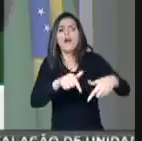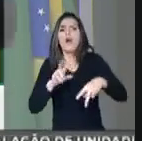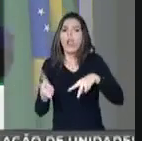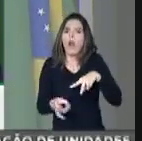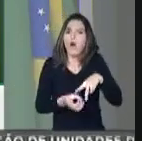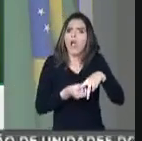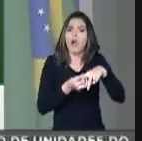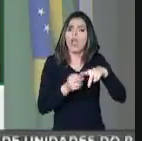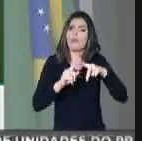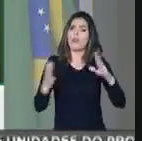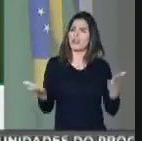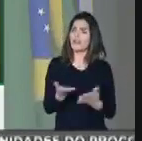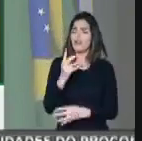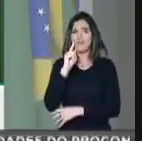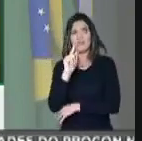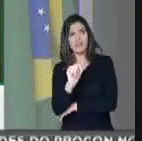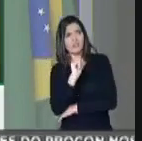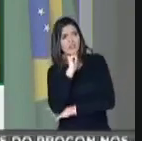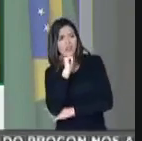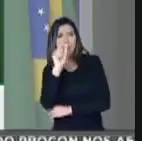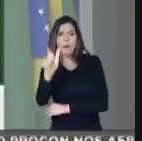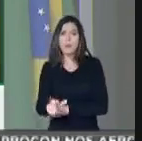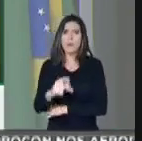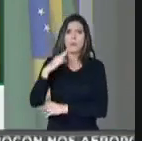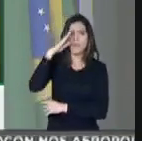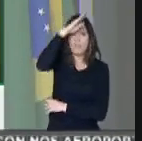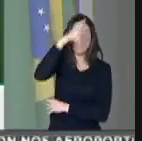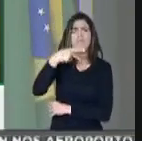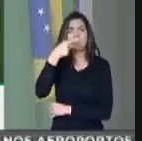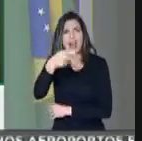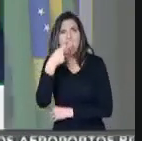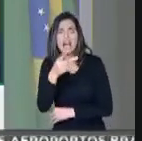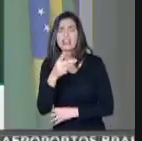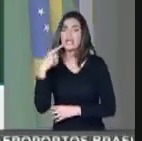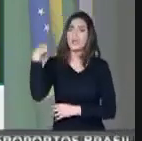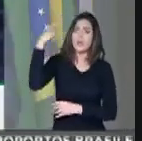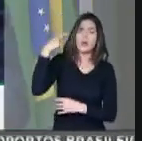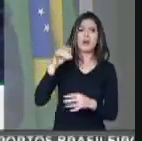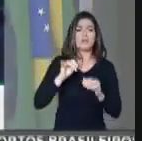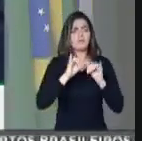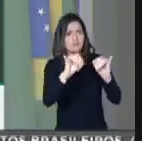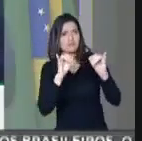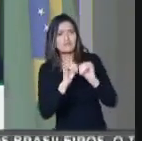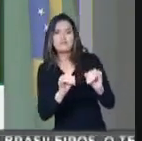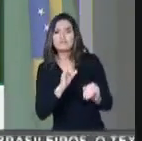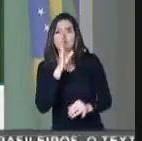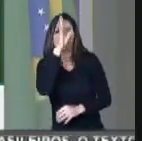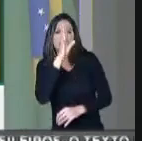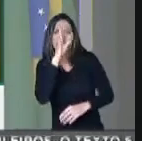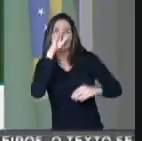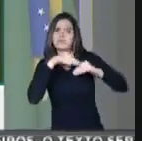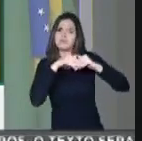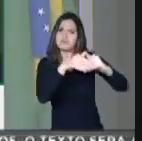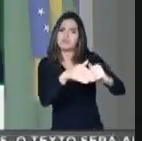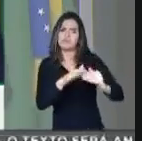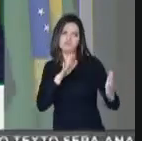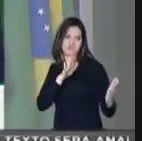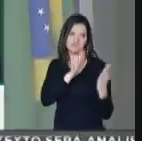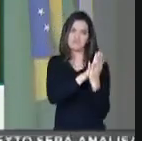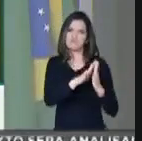é que, para além de todas as sandices que o presidente fala, de todas as grosserias, de toda a violência, de todo o confronto, de toda a